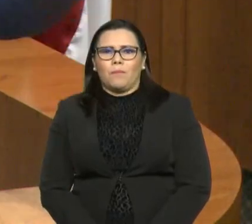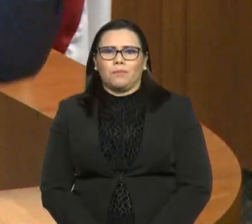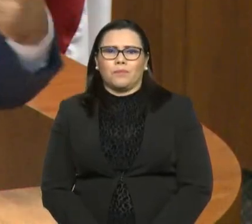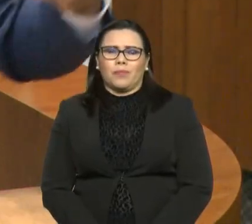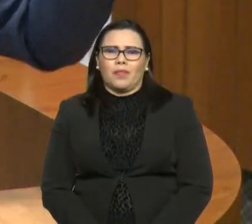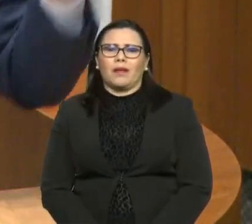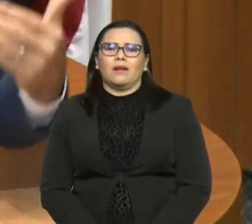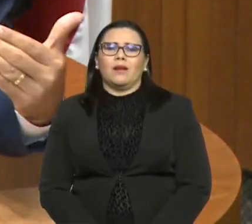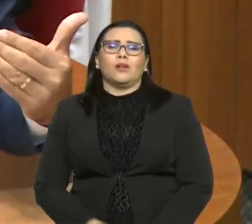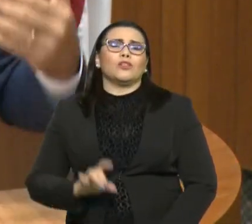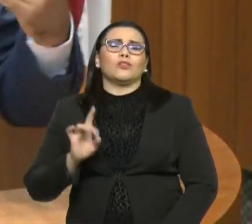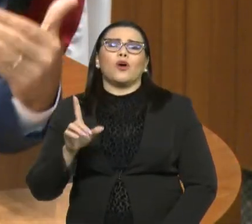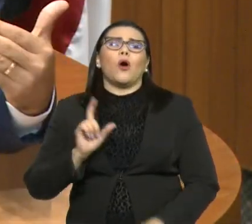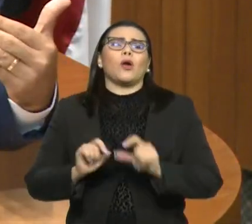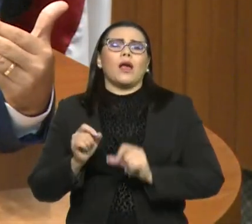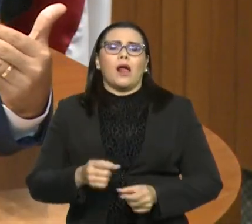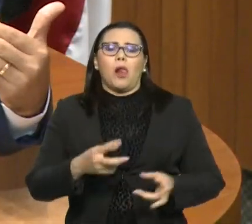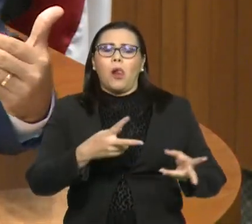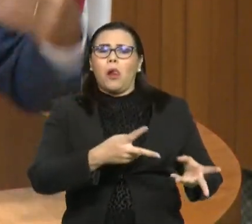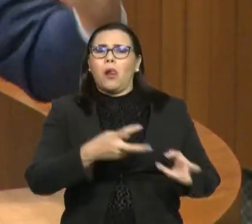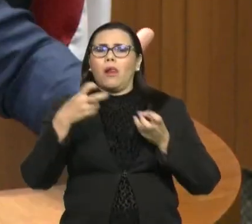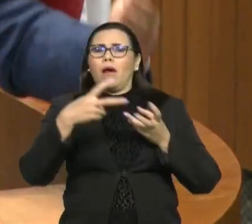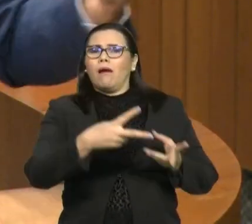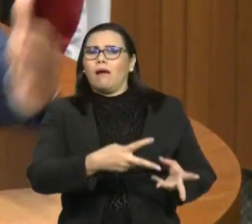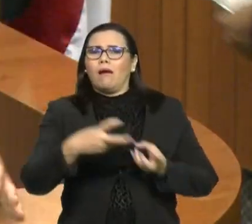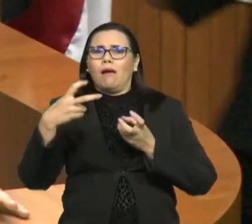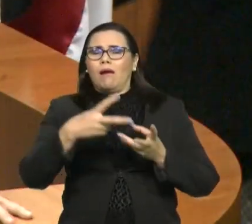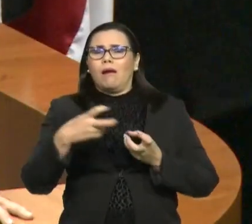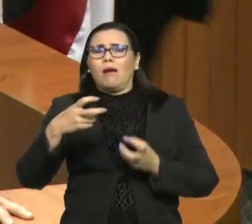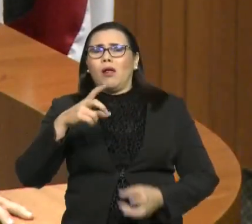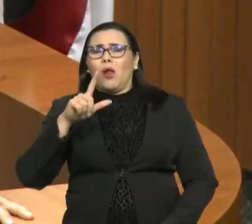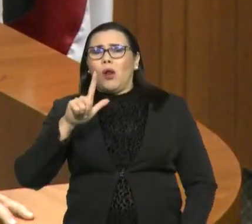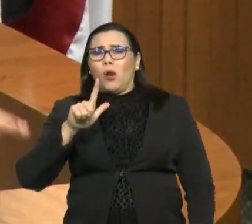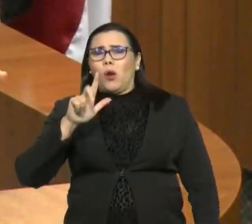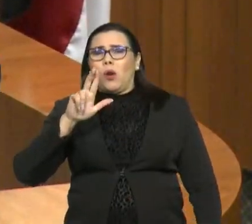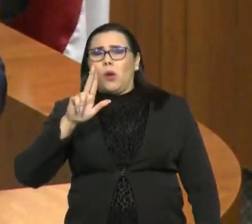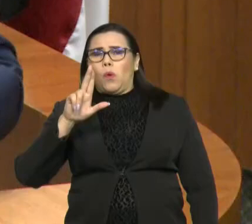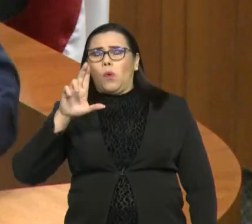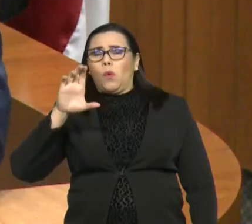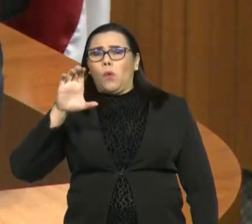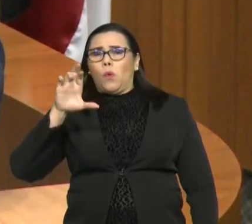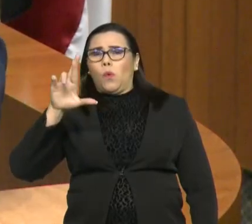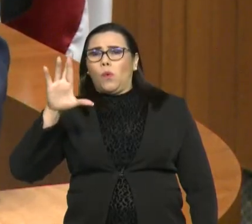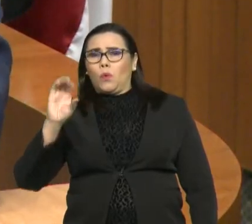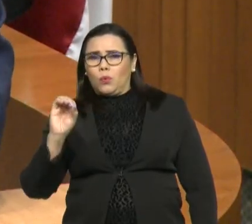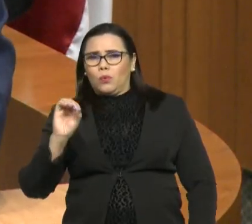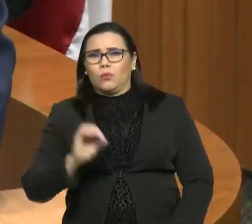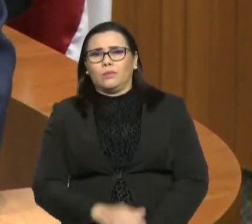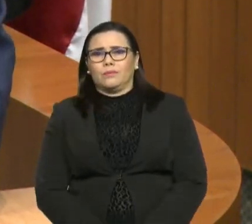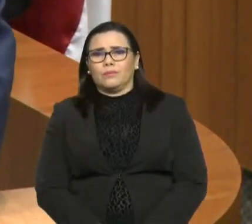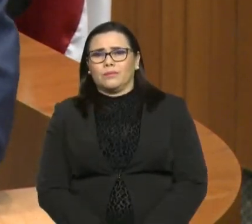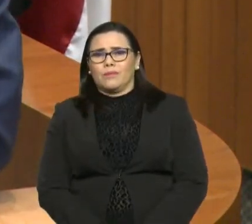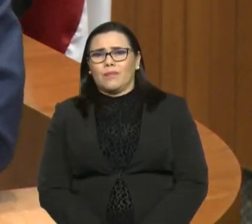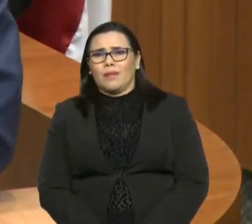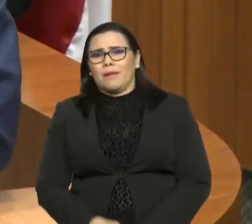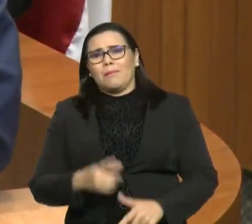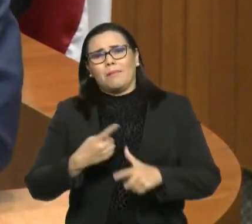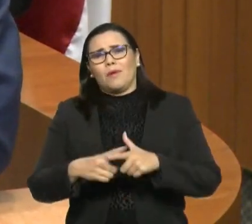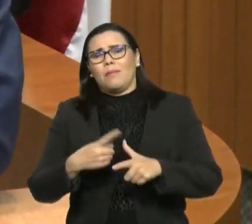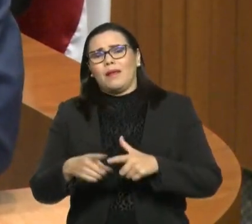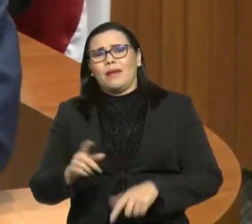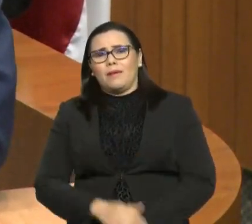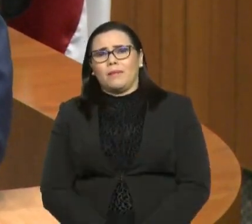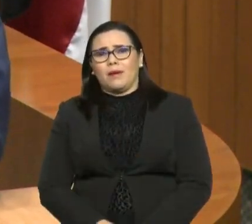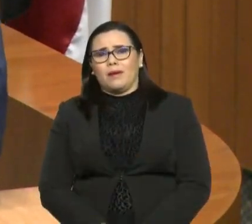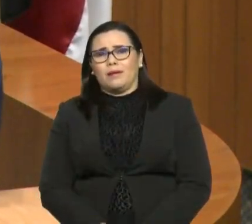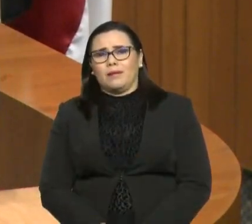lucratividade, em detrimento, deputado Cascaria, do consumidor. E isso causa um problema enorme,